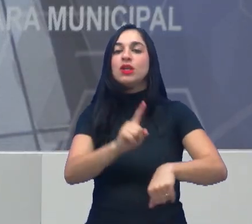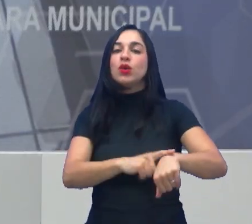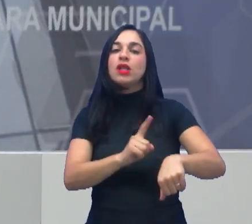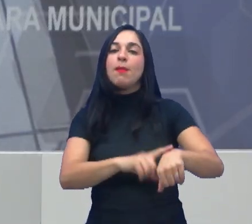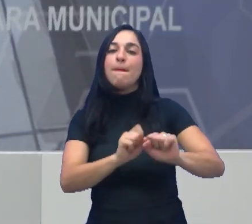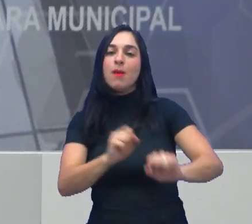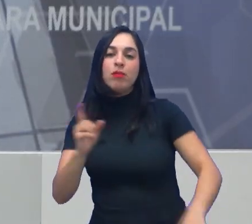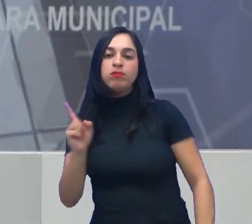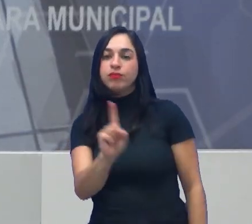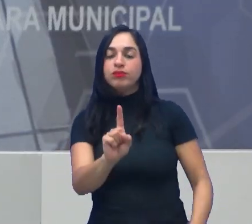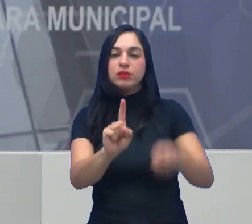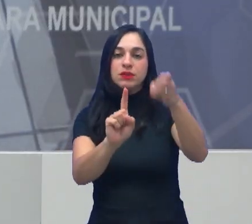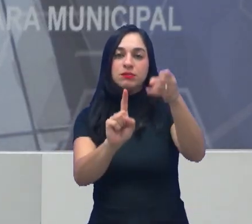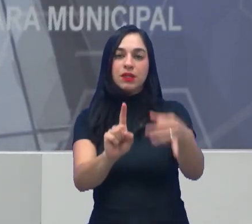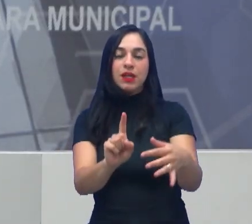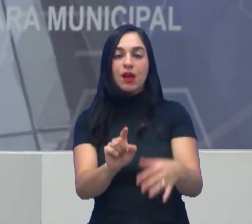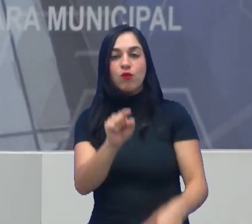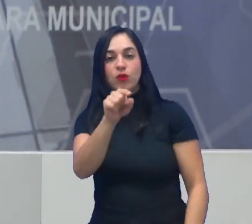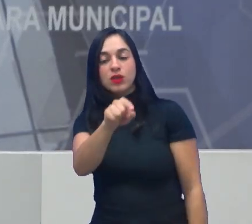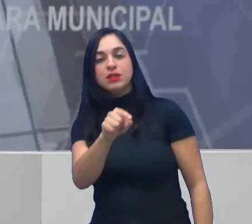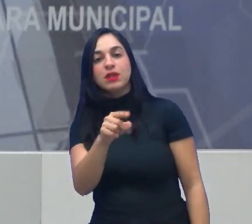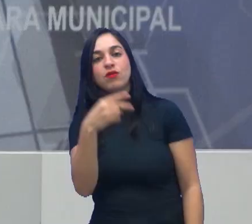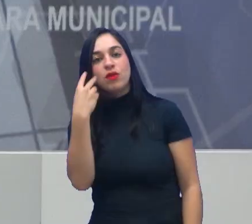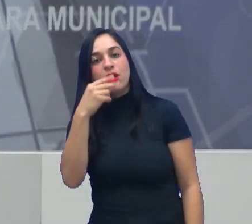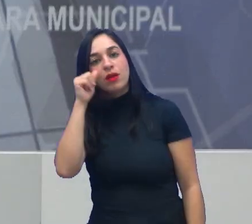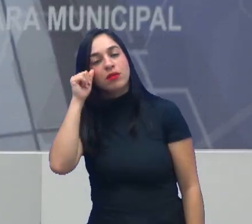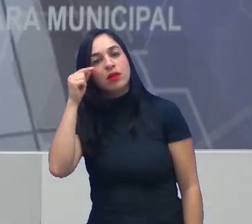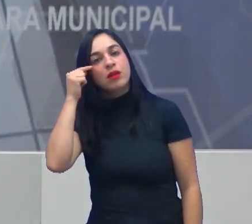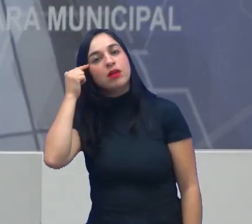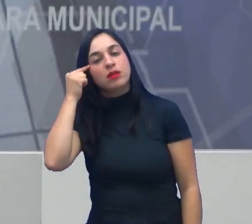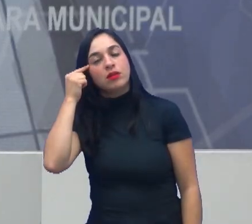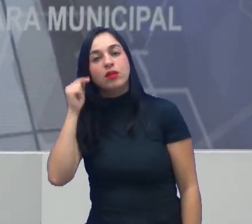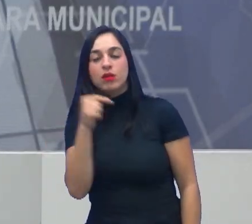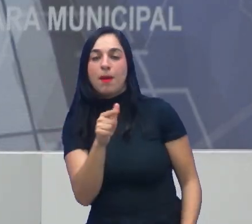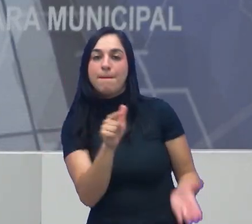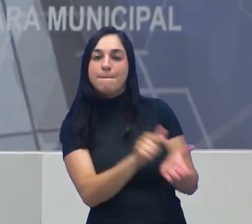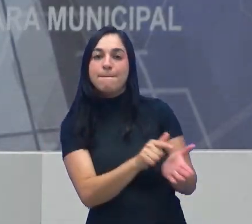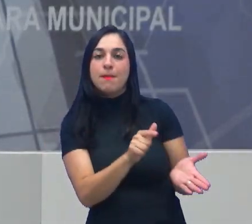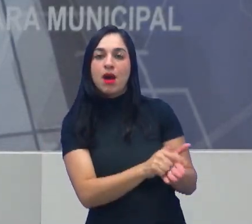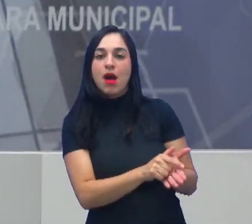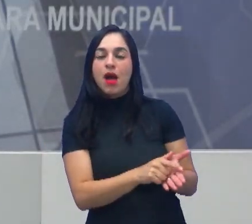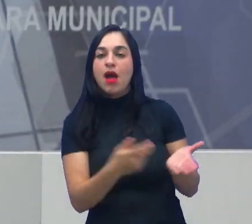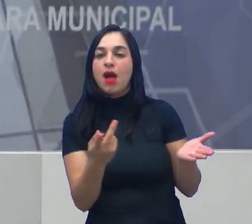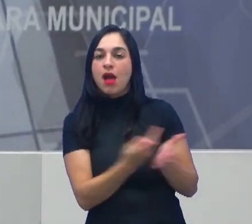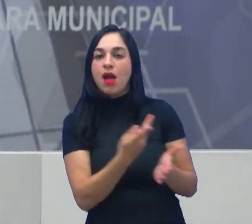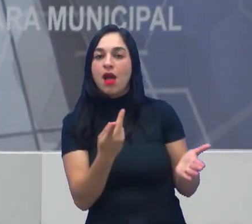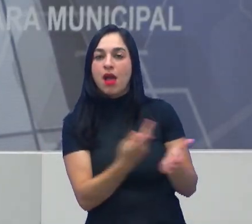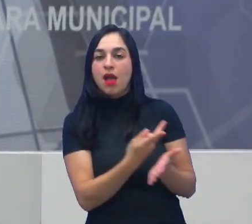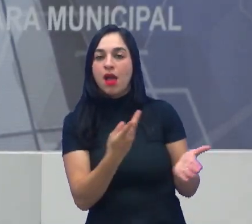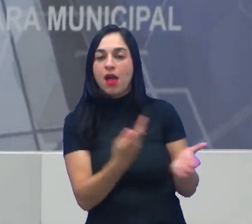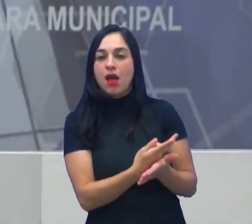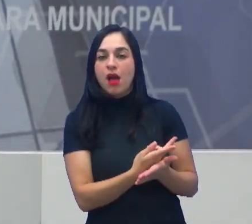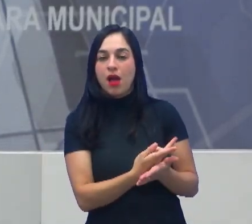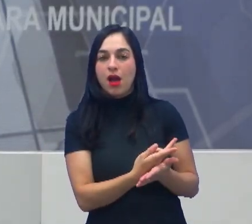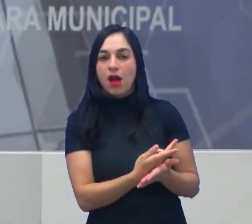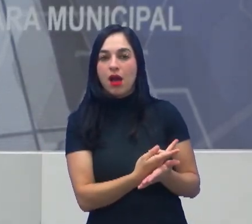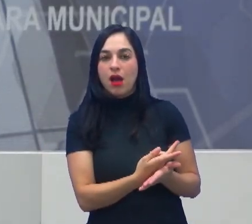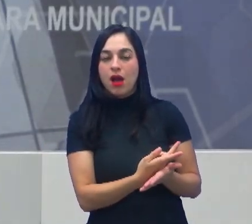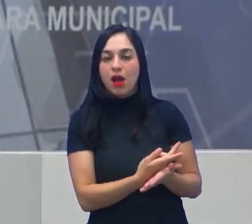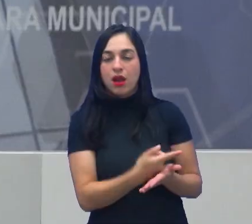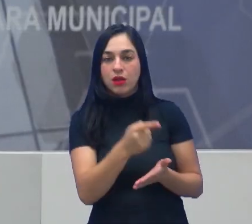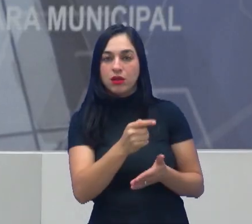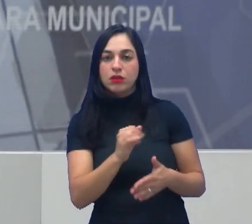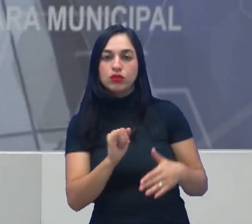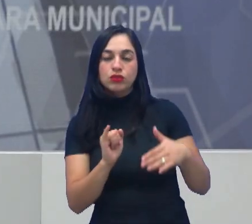momento. A senhora usou de má intenção com essa cartilha, utilizando o